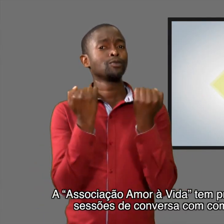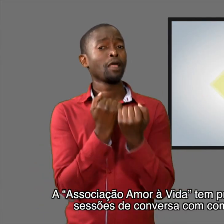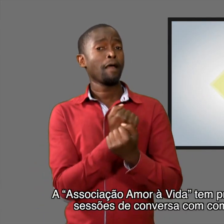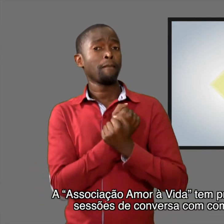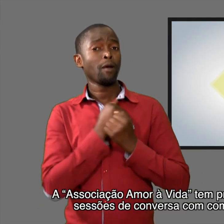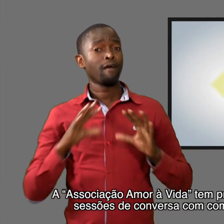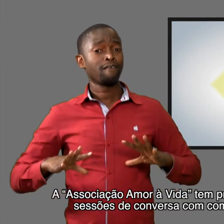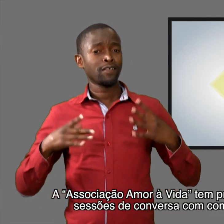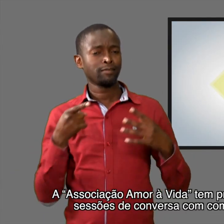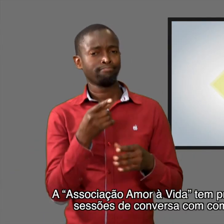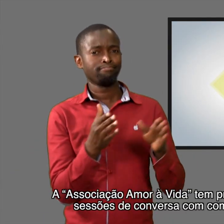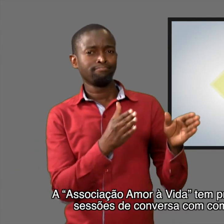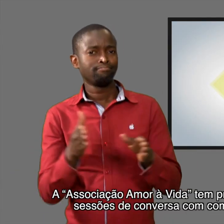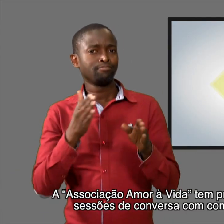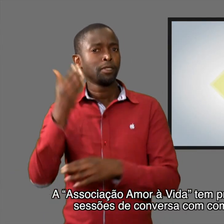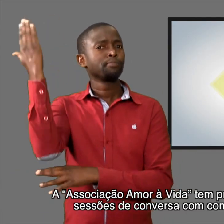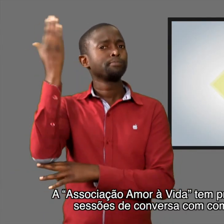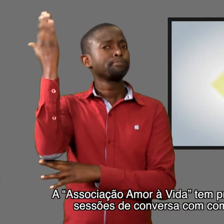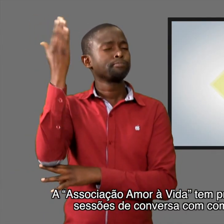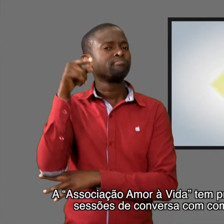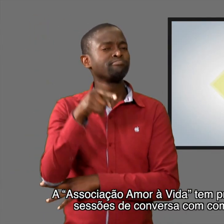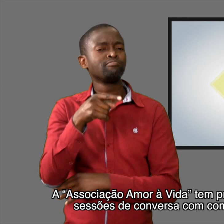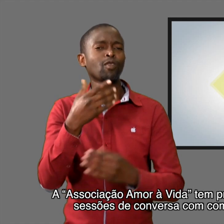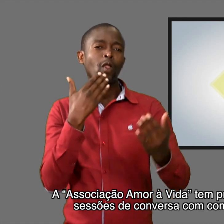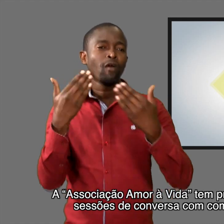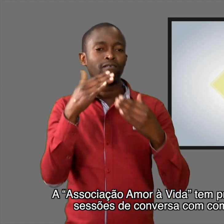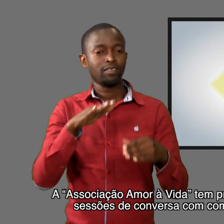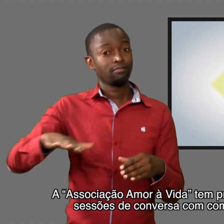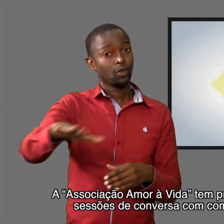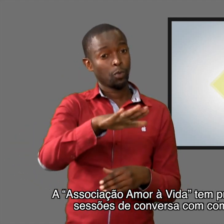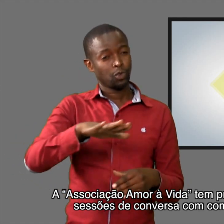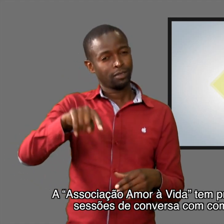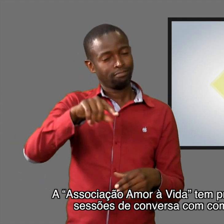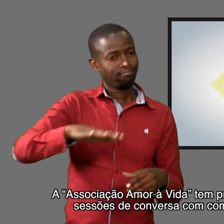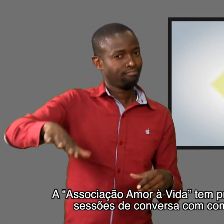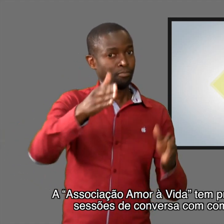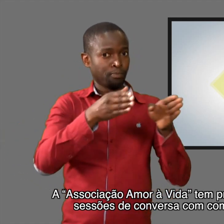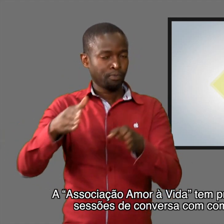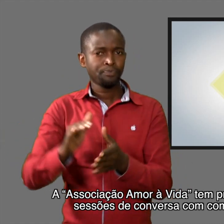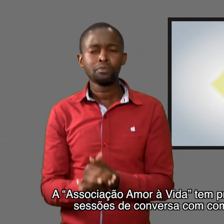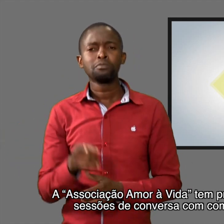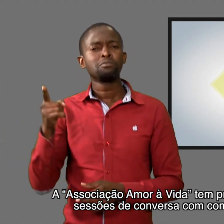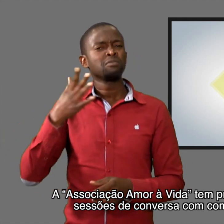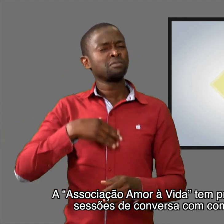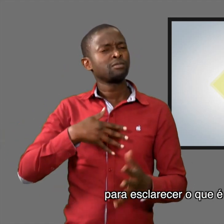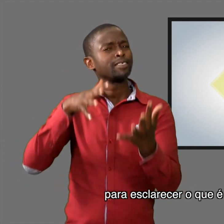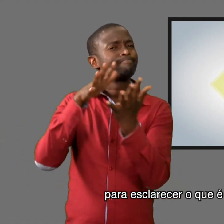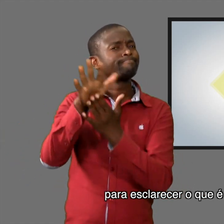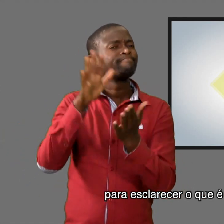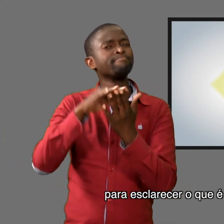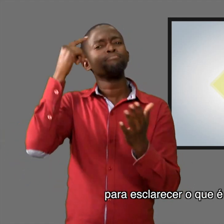A associação Amor à Vida tem promovido palestras e sessões de conversa com comunidades